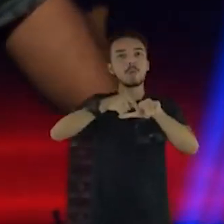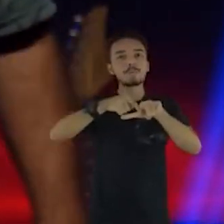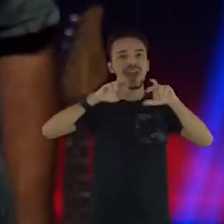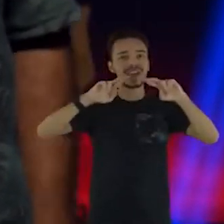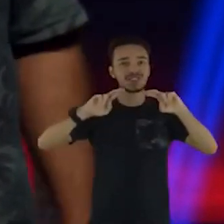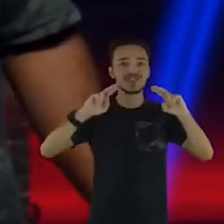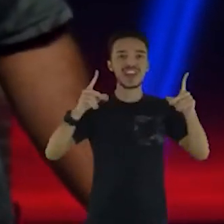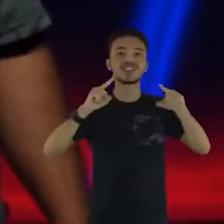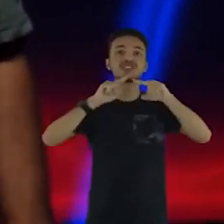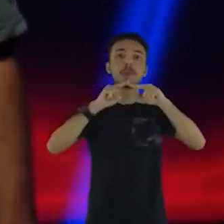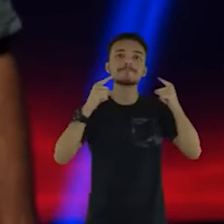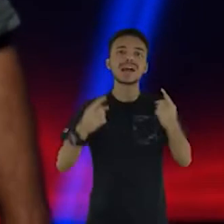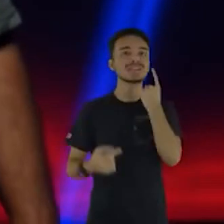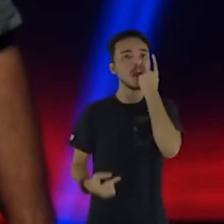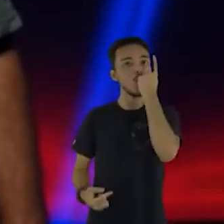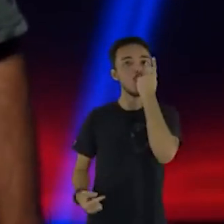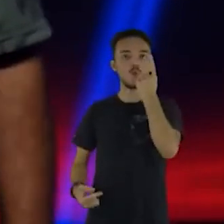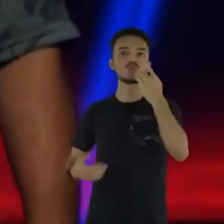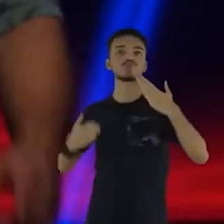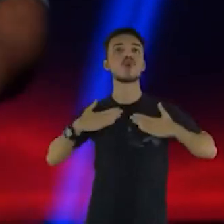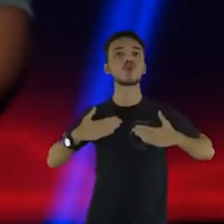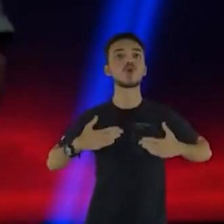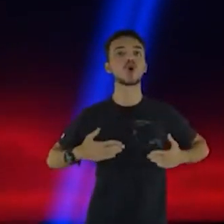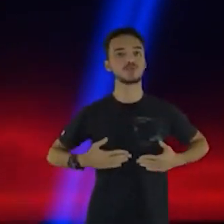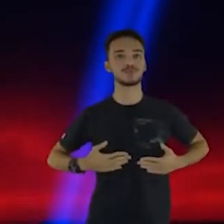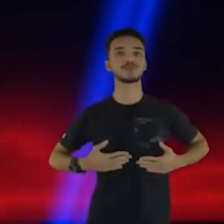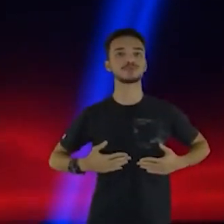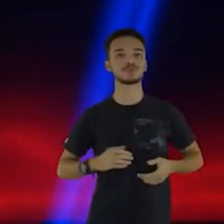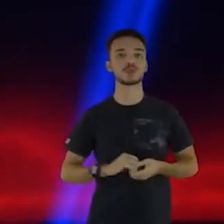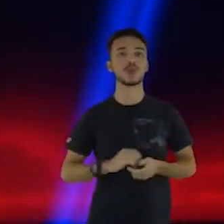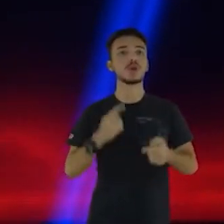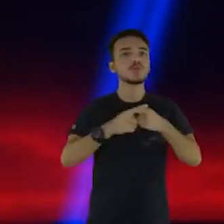ele não é perfeito. Ó,